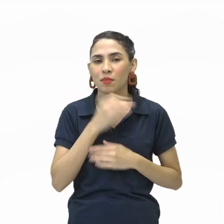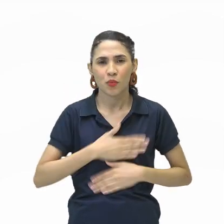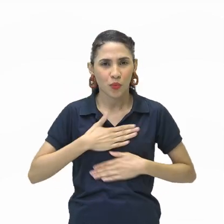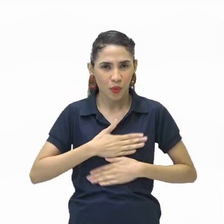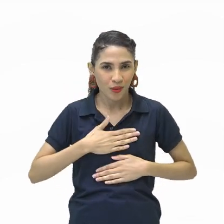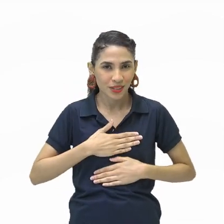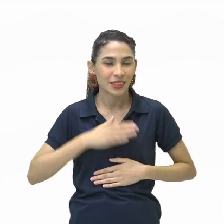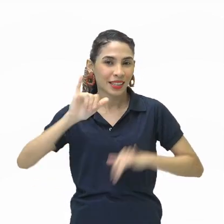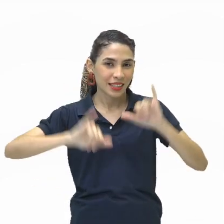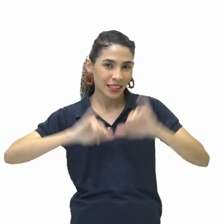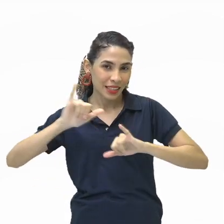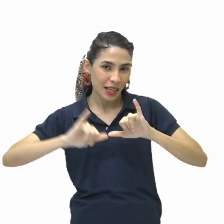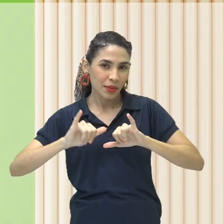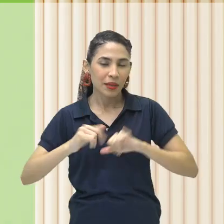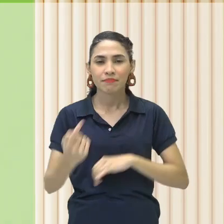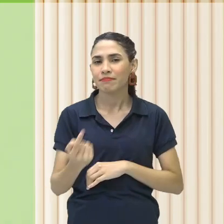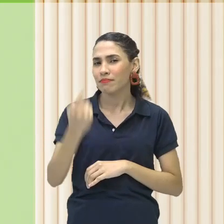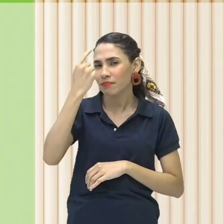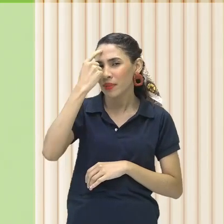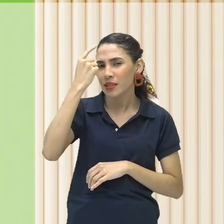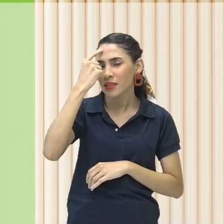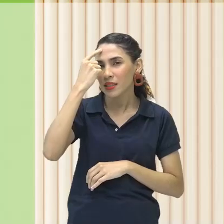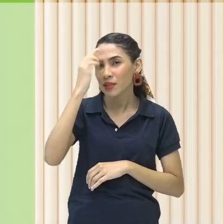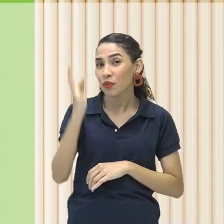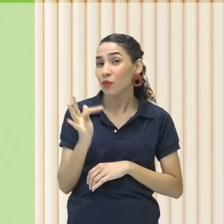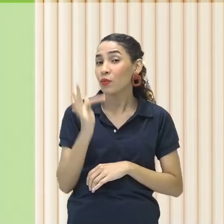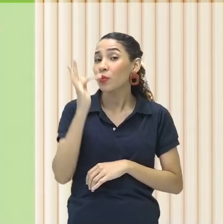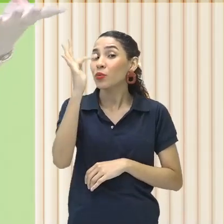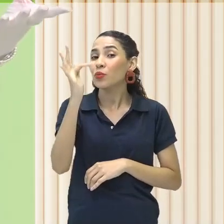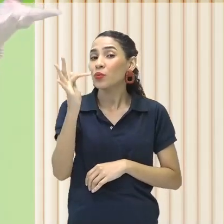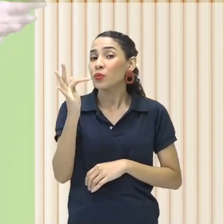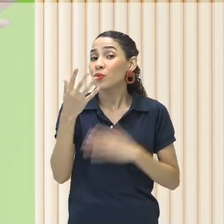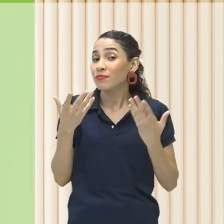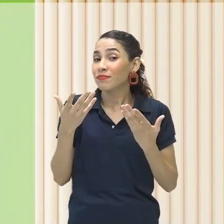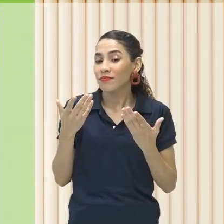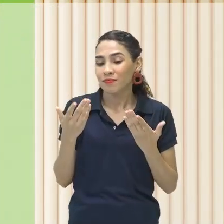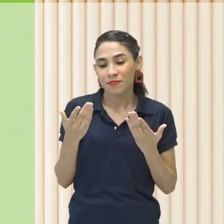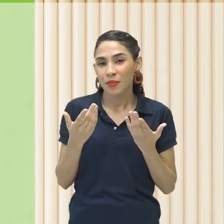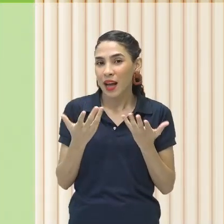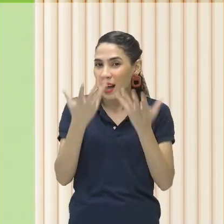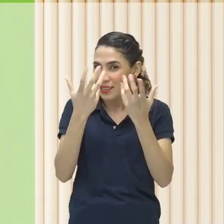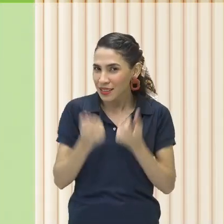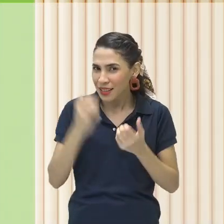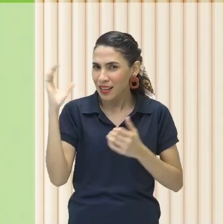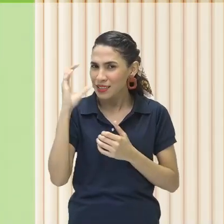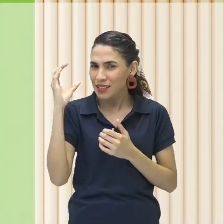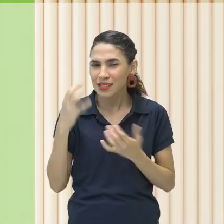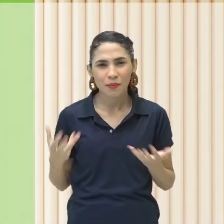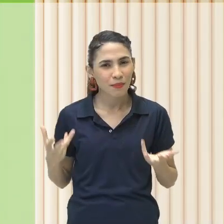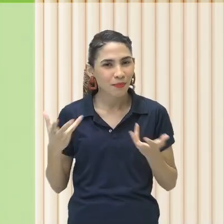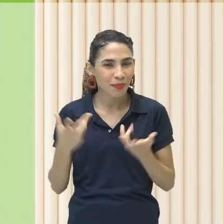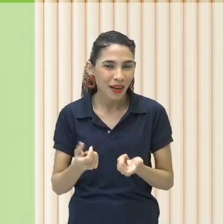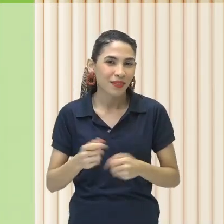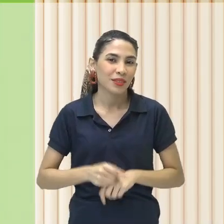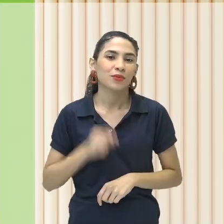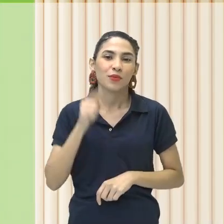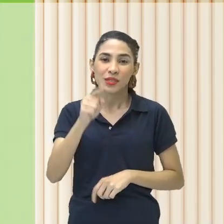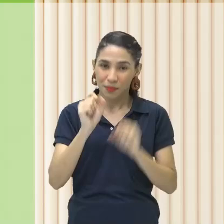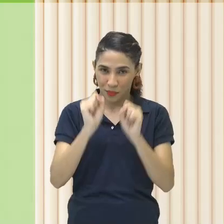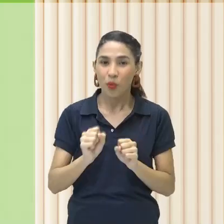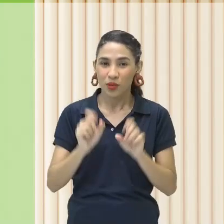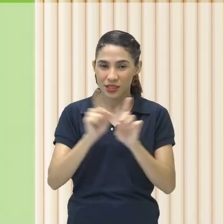da química, que está pensando aí no que vai fazer da vida, por que não dar uma chance para essa ciência tão maravilhosa, né? Você pode